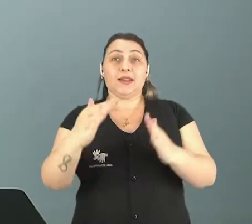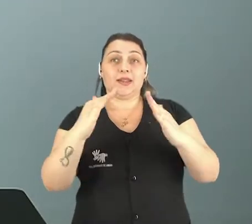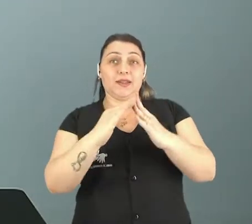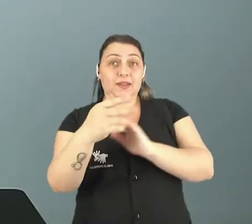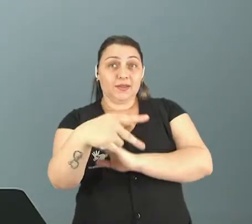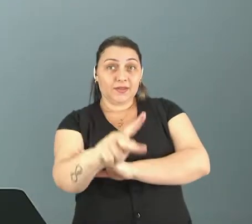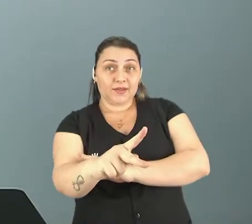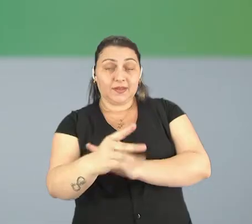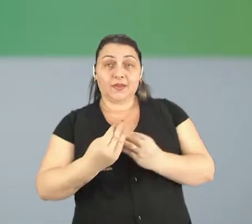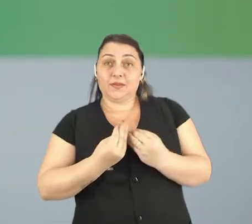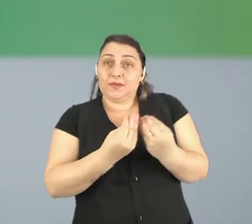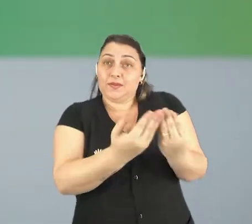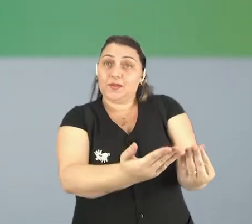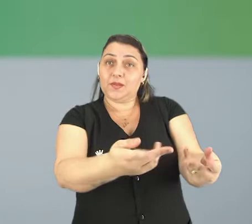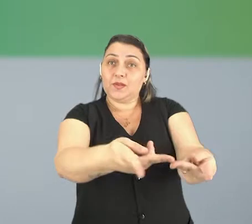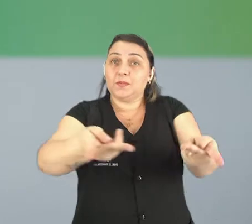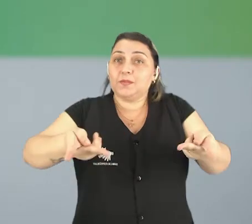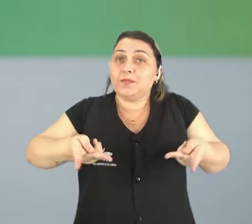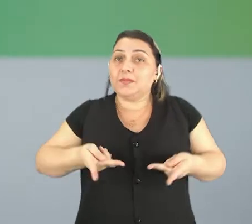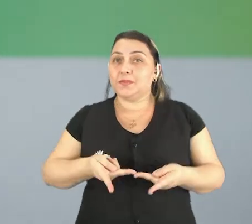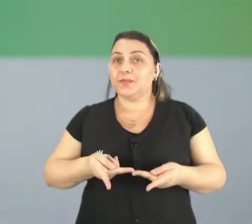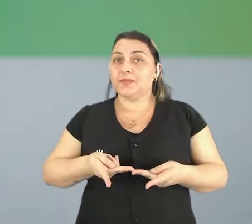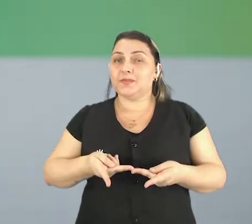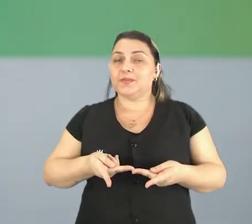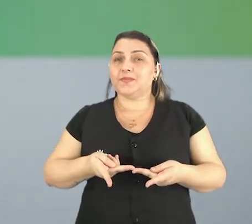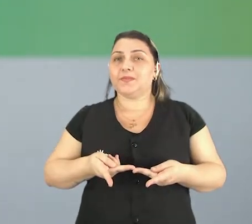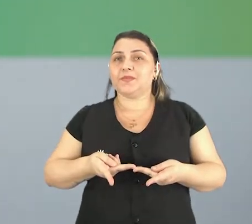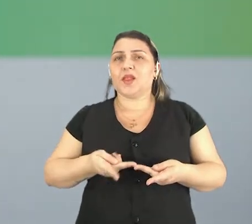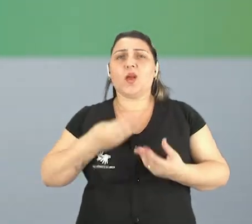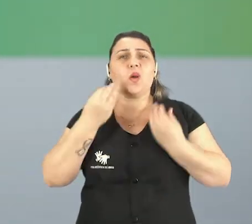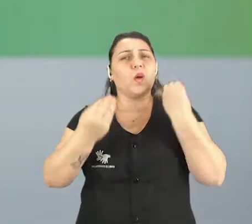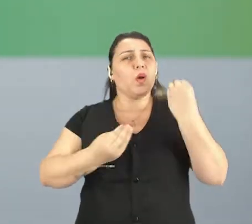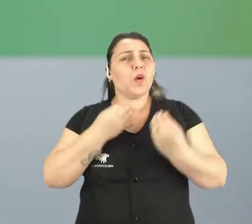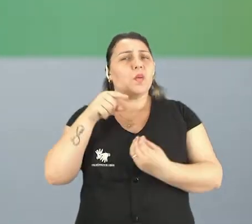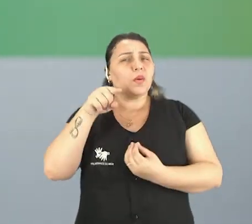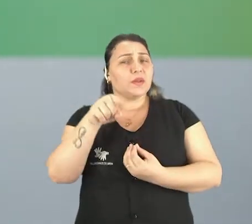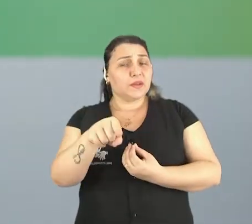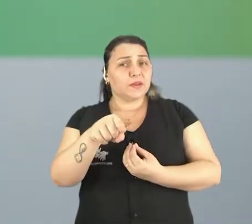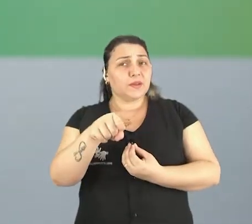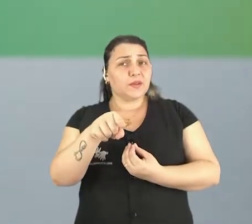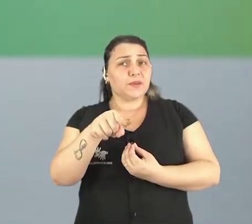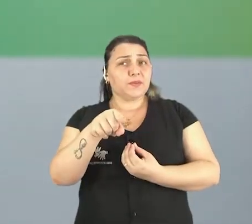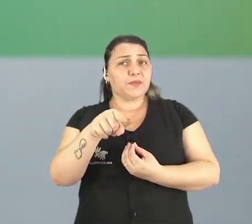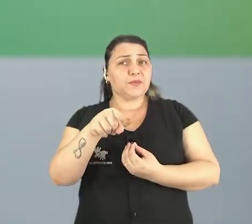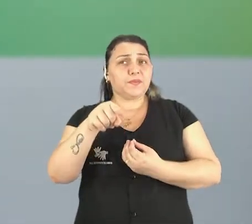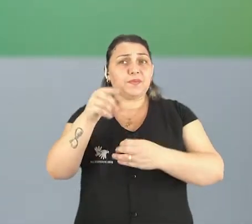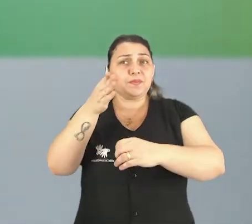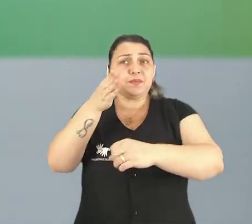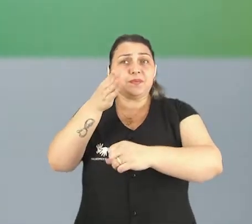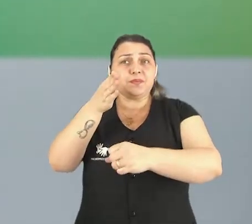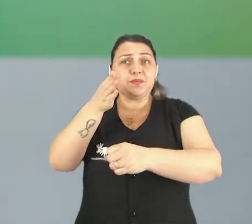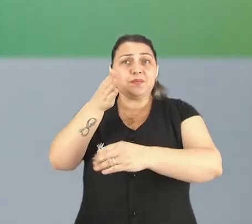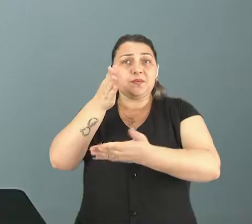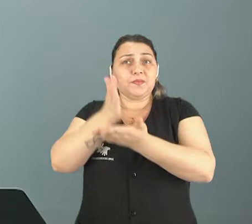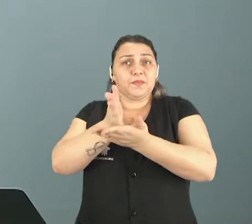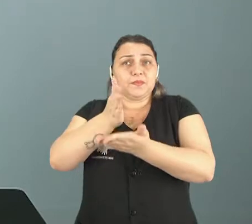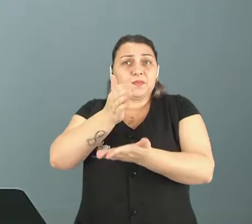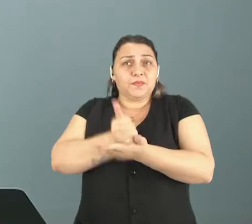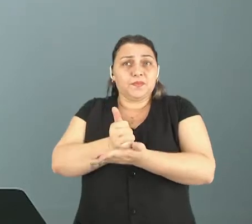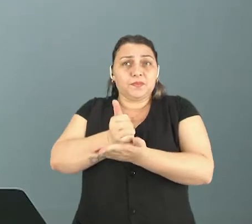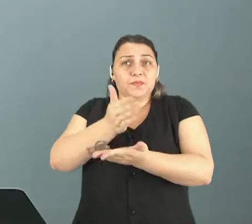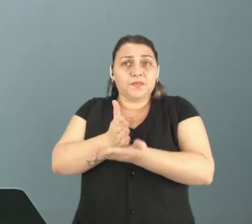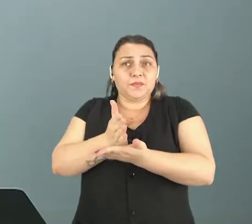casa e entregasse uma pizza, como você iria dividi-la?